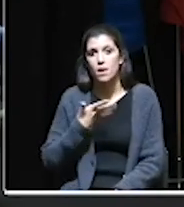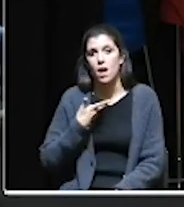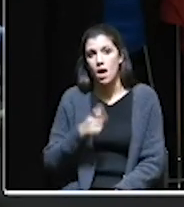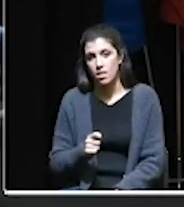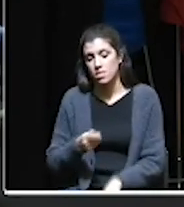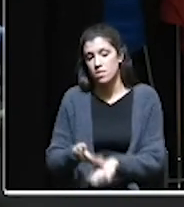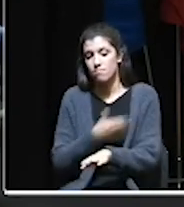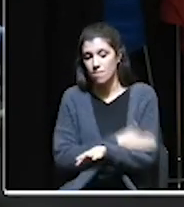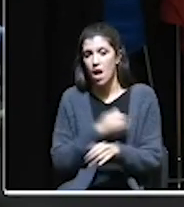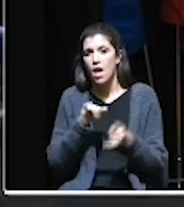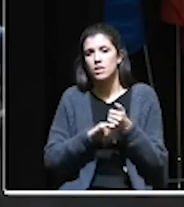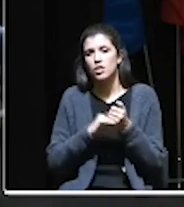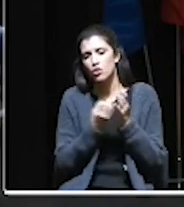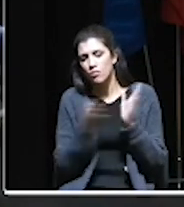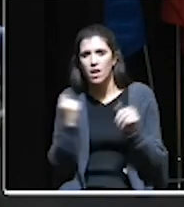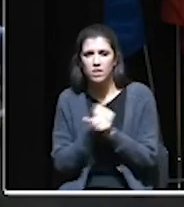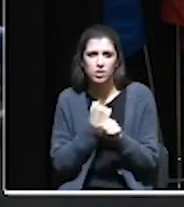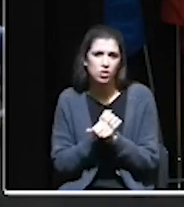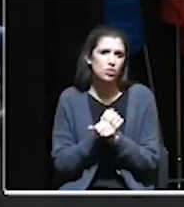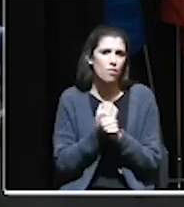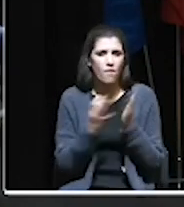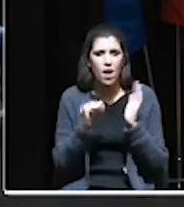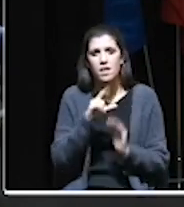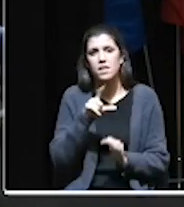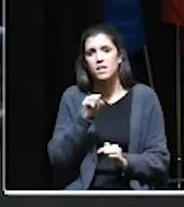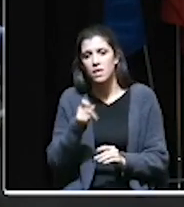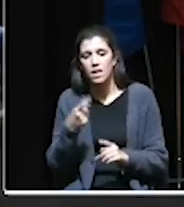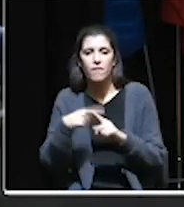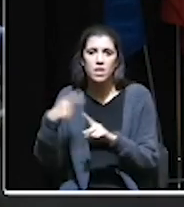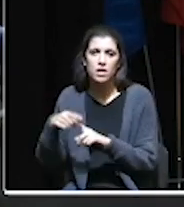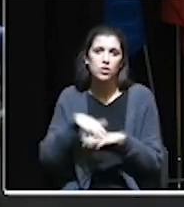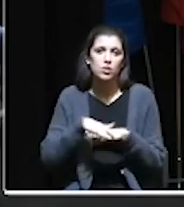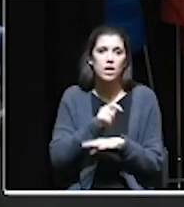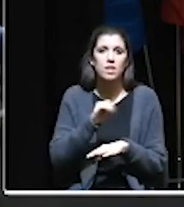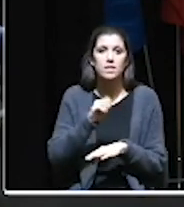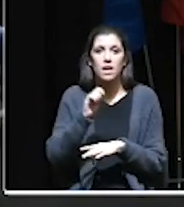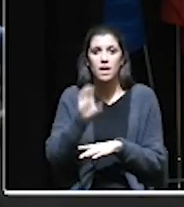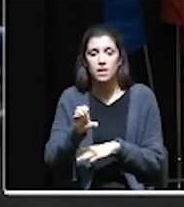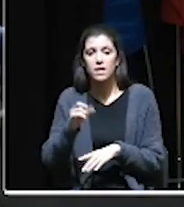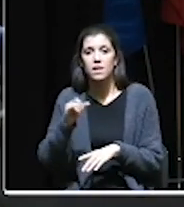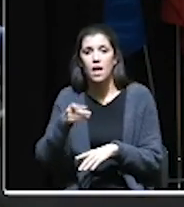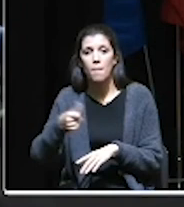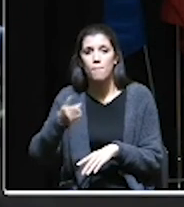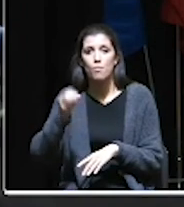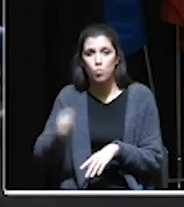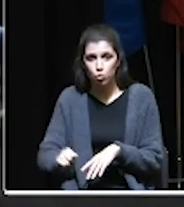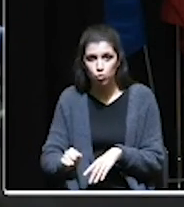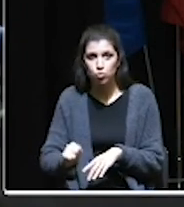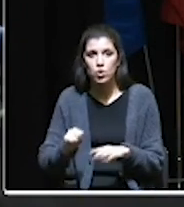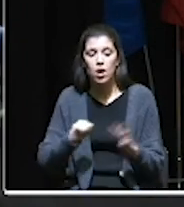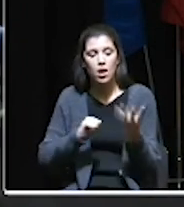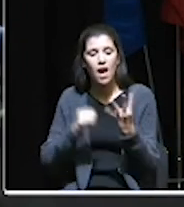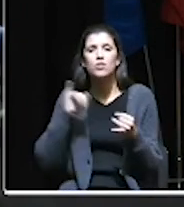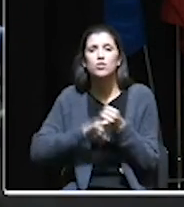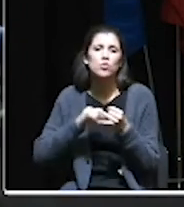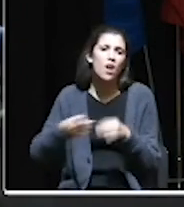trabalho conjunto de várias organizações, da ILGA Portugal, da Variações, da Rede Execo e da Amplos, que são associações que há muitos